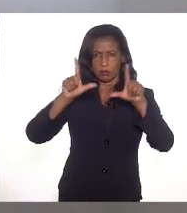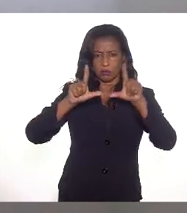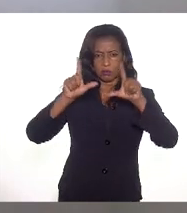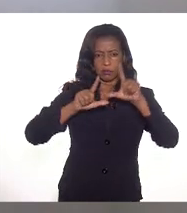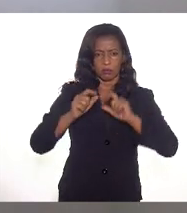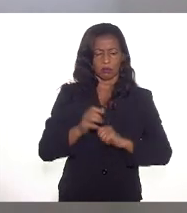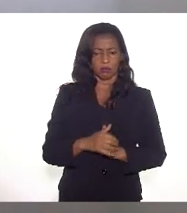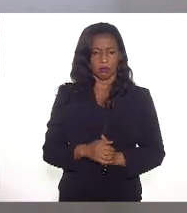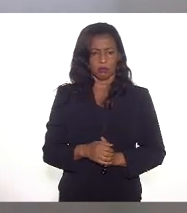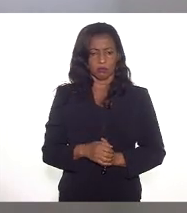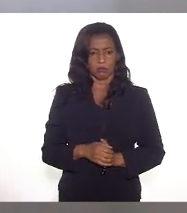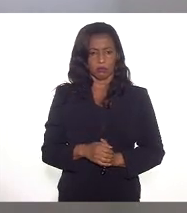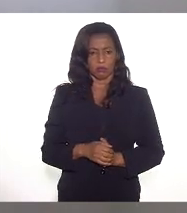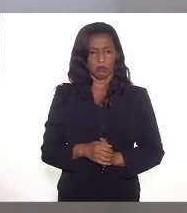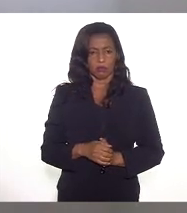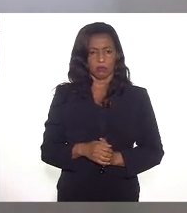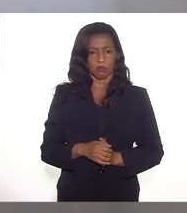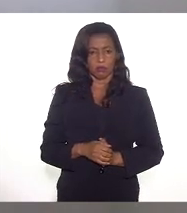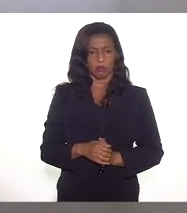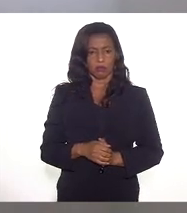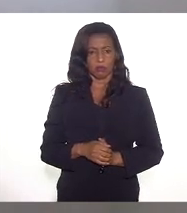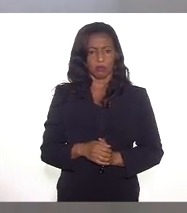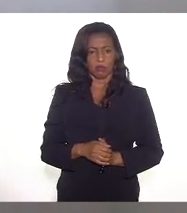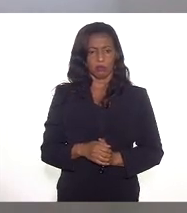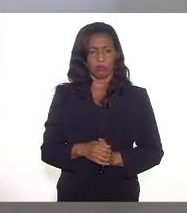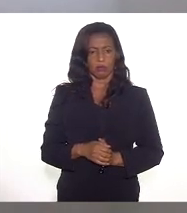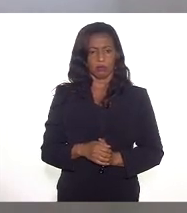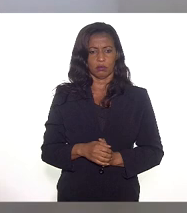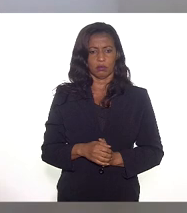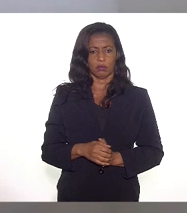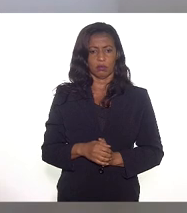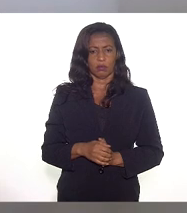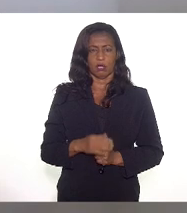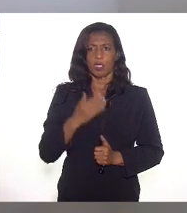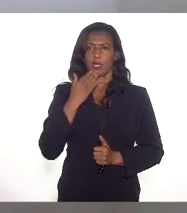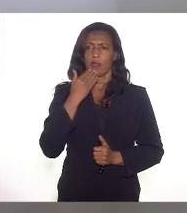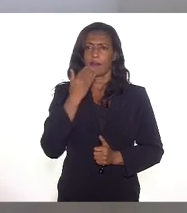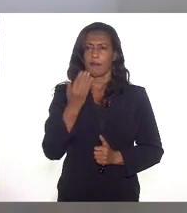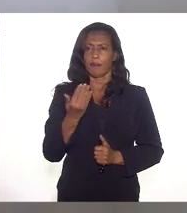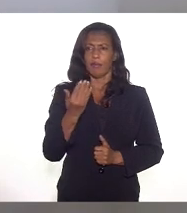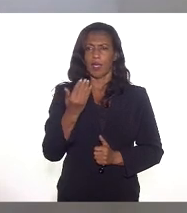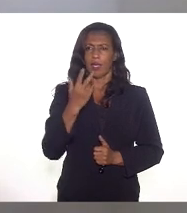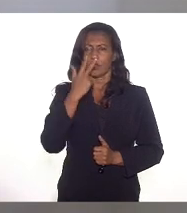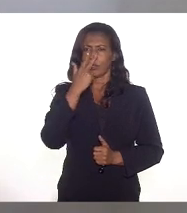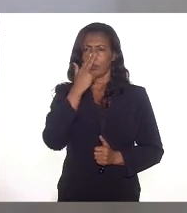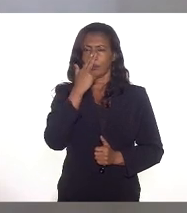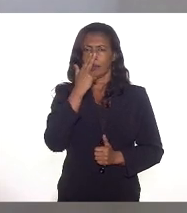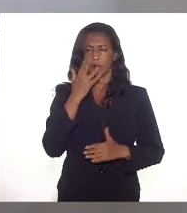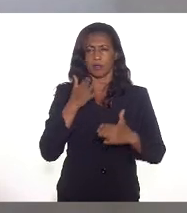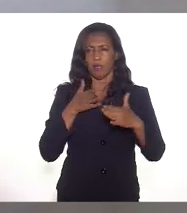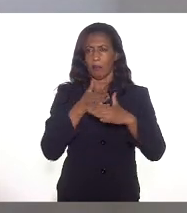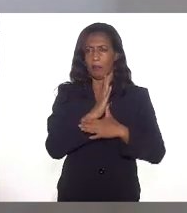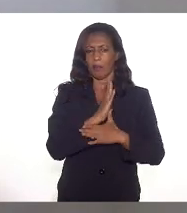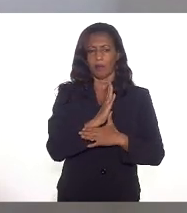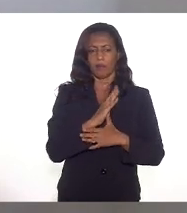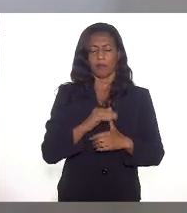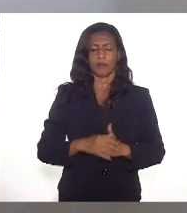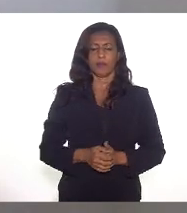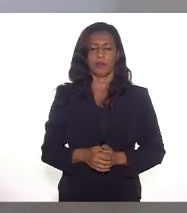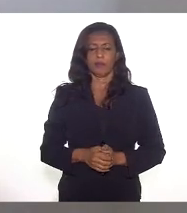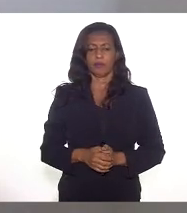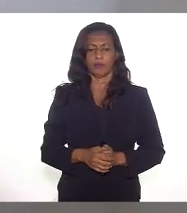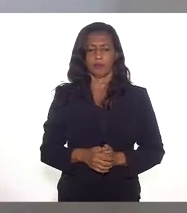Então, na questão na verdade, o destaque que ele pede está prejudicado porque foi aprovado. Então, restou a